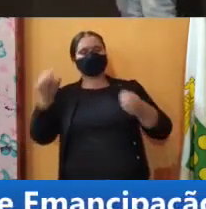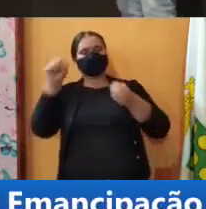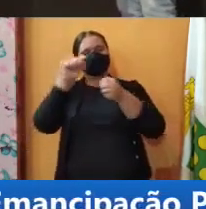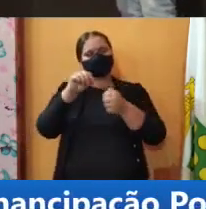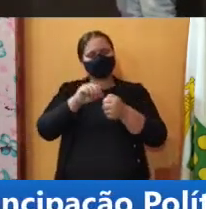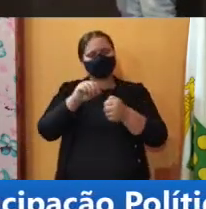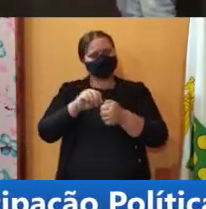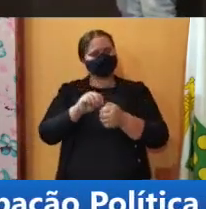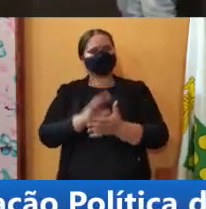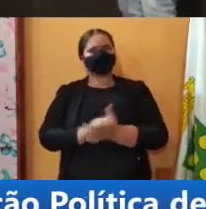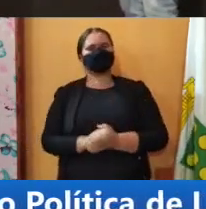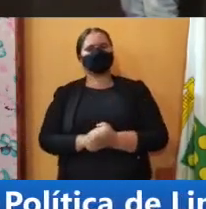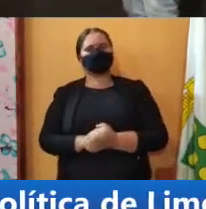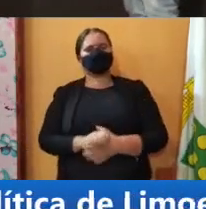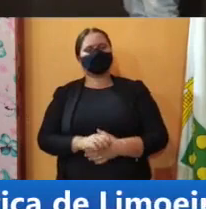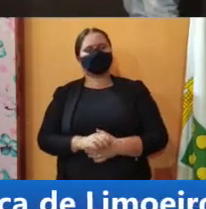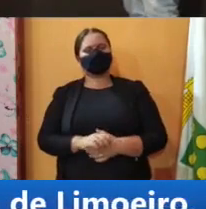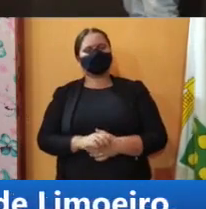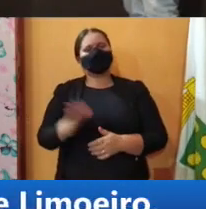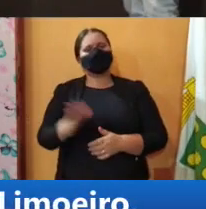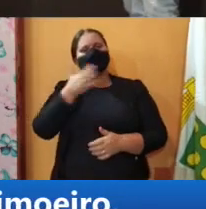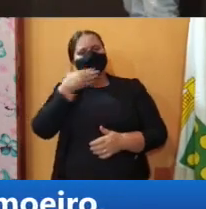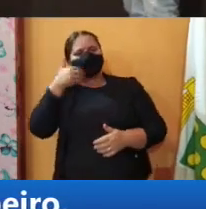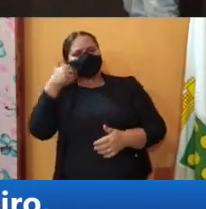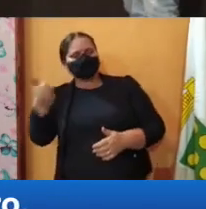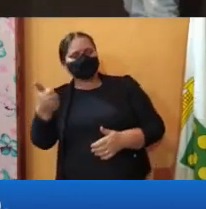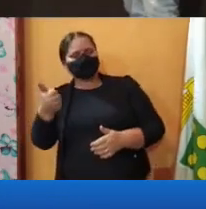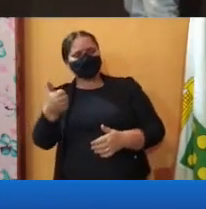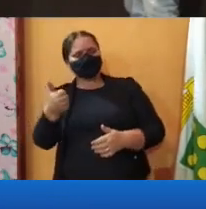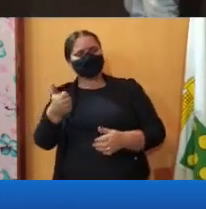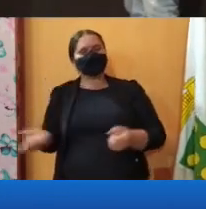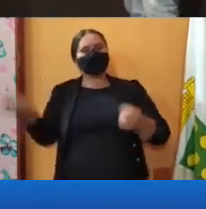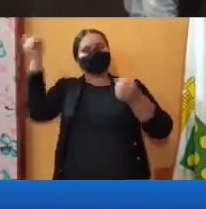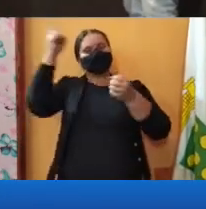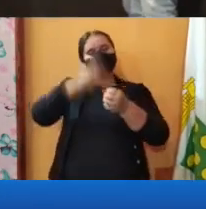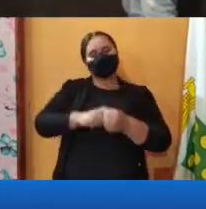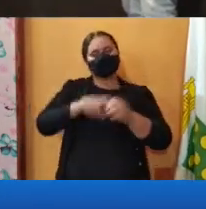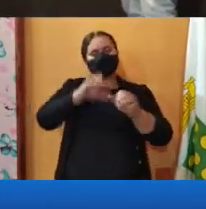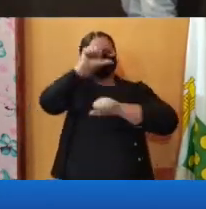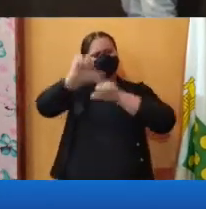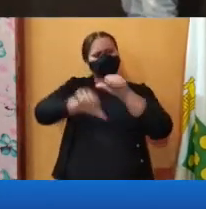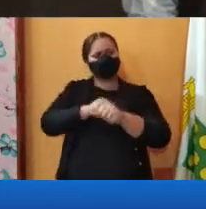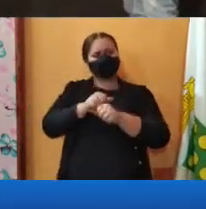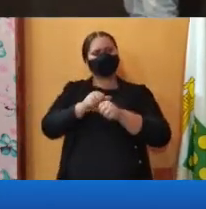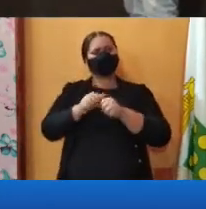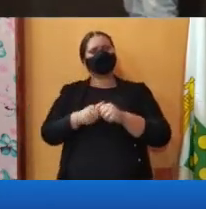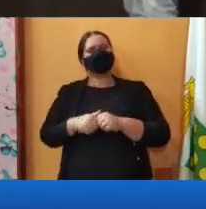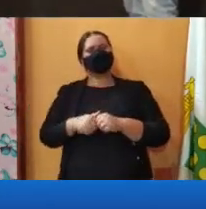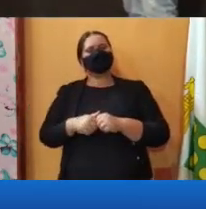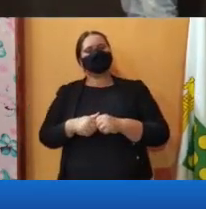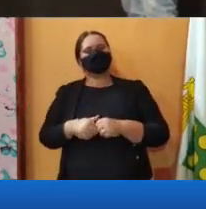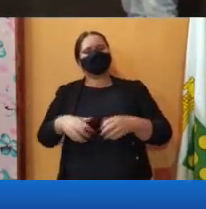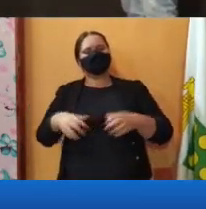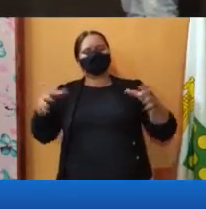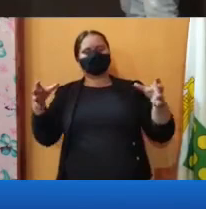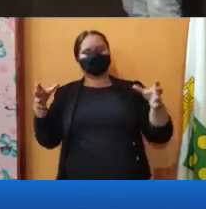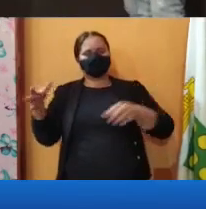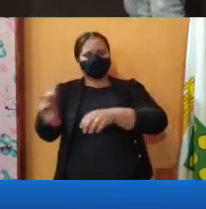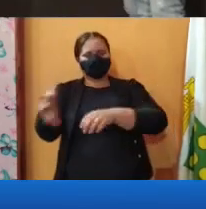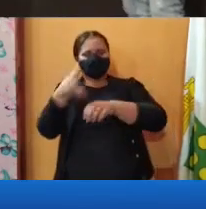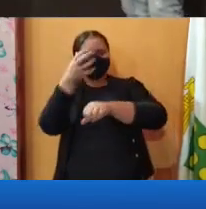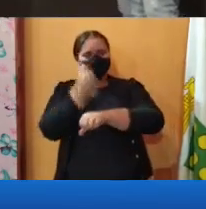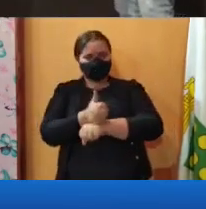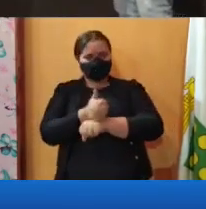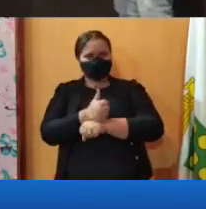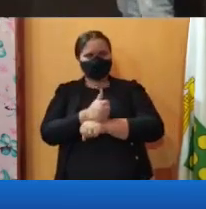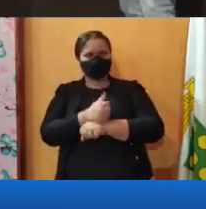mais, olha, uma das ideias é reformar e restaurar e requalificar o Centro Cultural Marco Vinícius